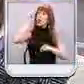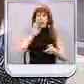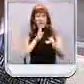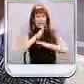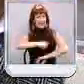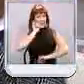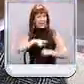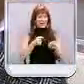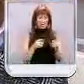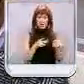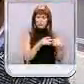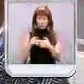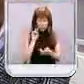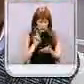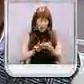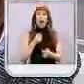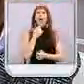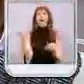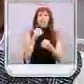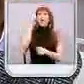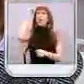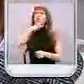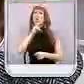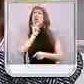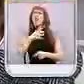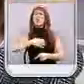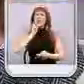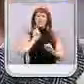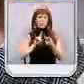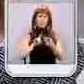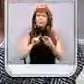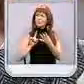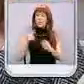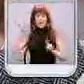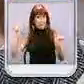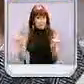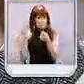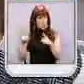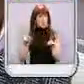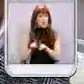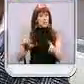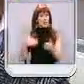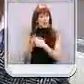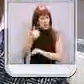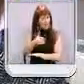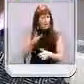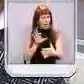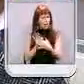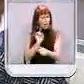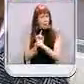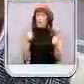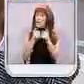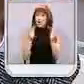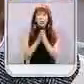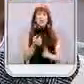através do guião pode perceber as várias cores, o que é que as várias cores simbolizam. A própria música também ela vai dar o enquadramento e, portanto, toda a